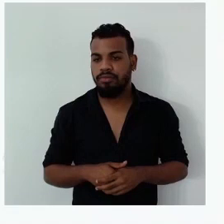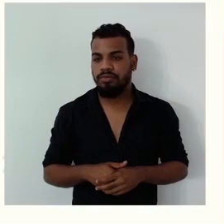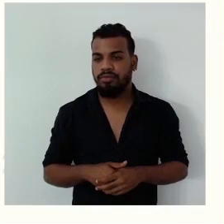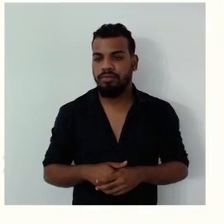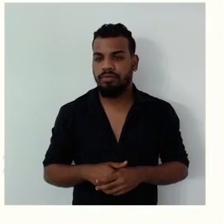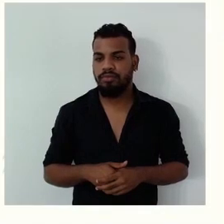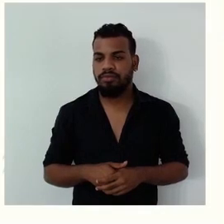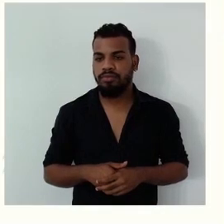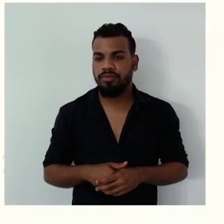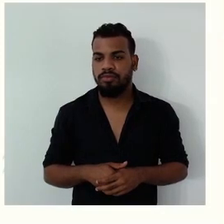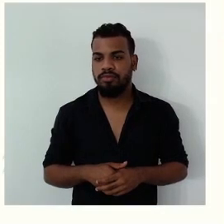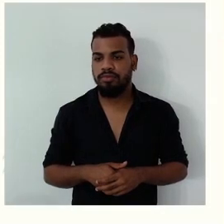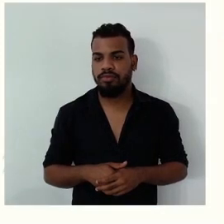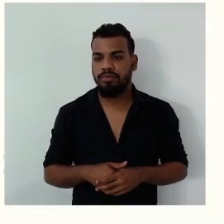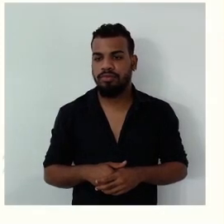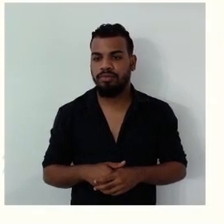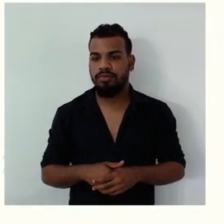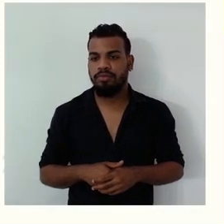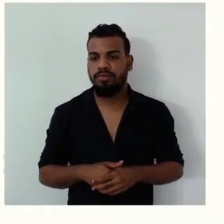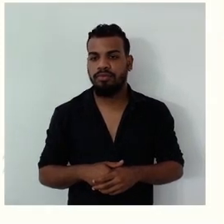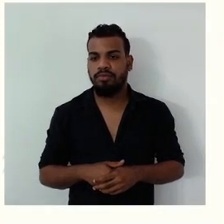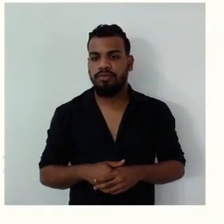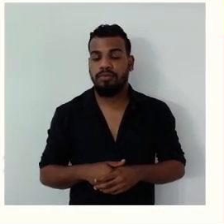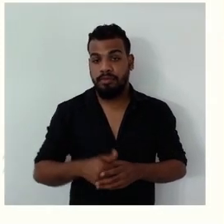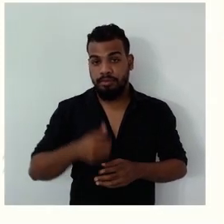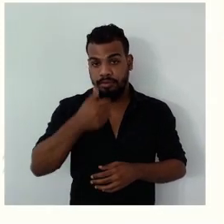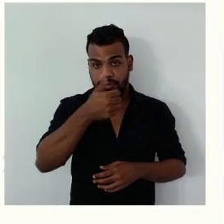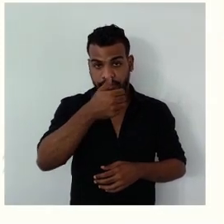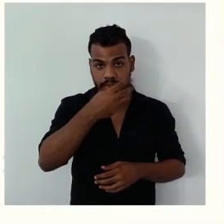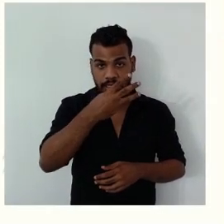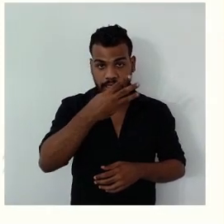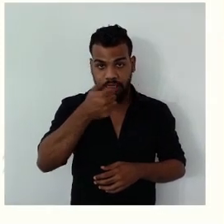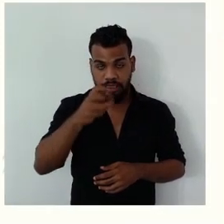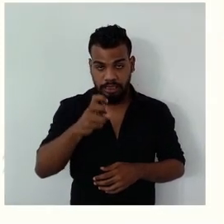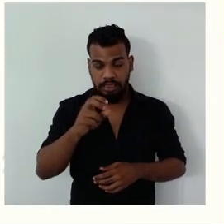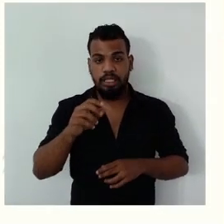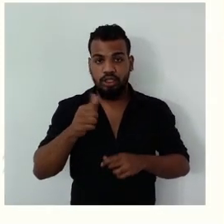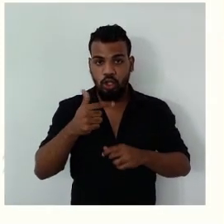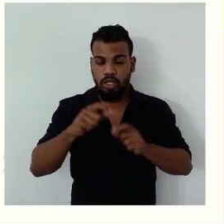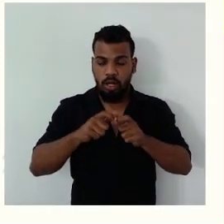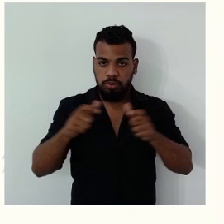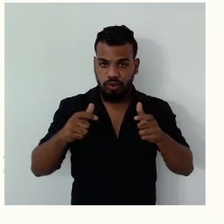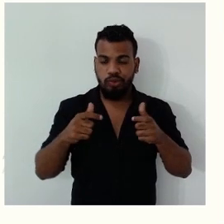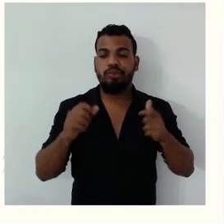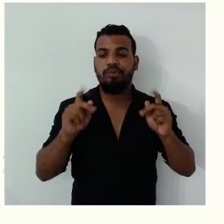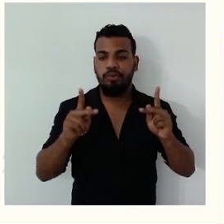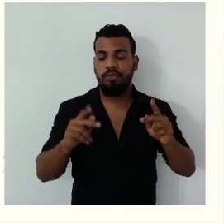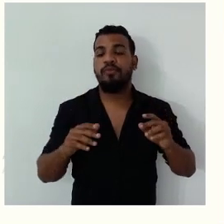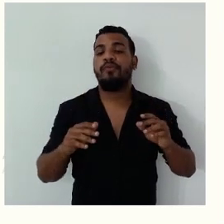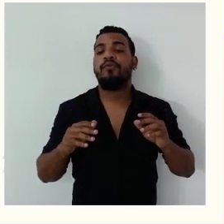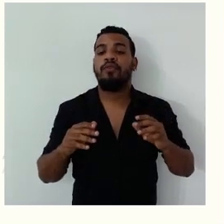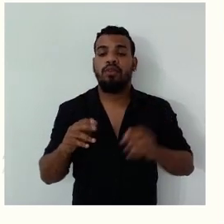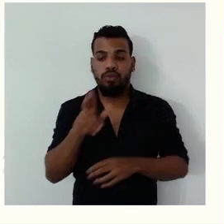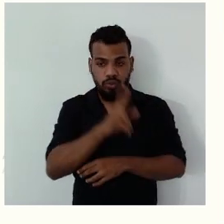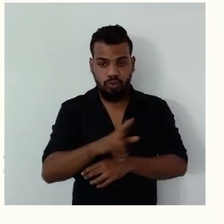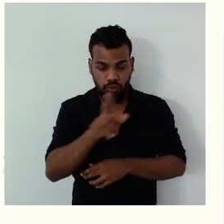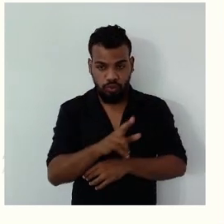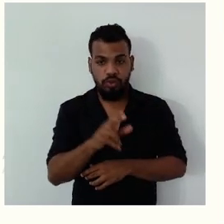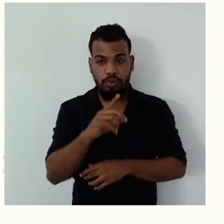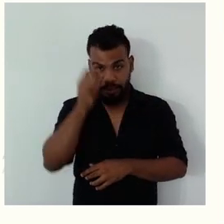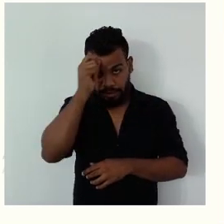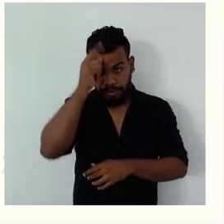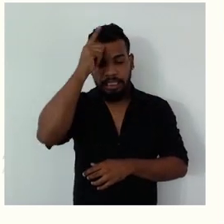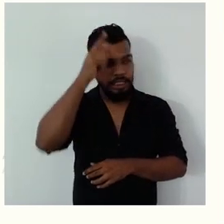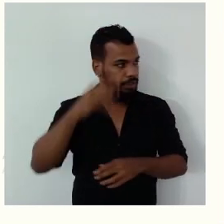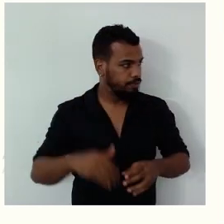seguinte, que diz, ó, 315 equivale ao aumento de 12. Foi esse exemplo que a gente fez. Vamos usar a mesma ideia.